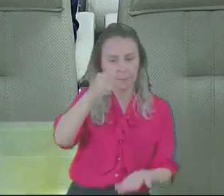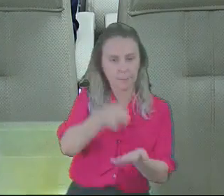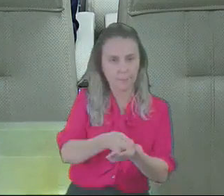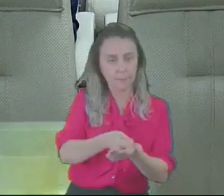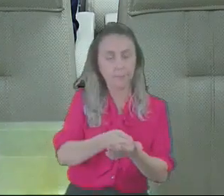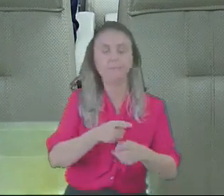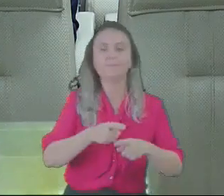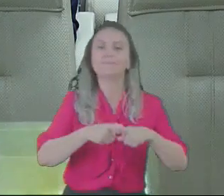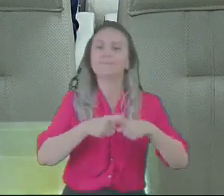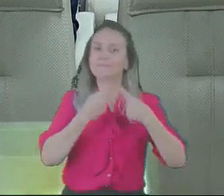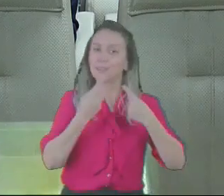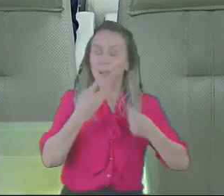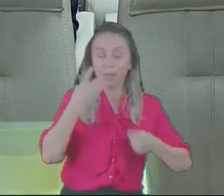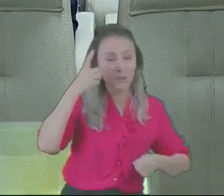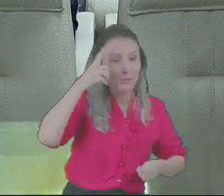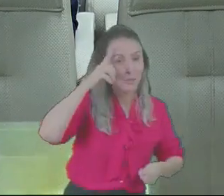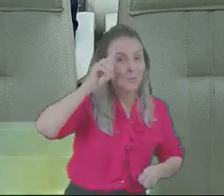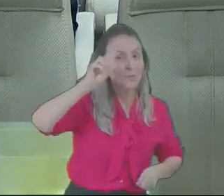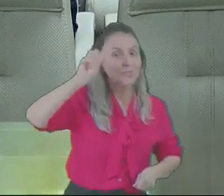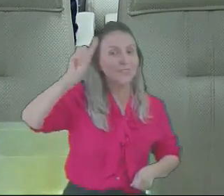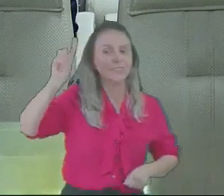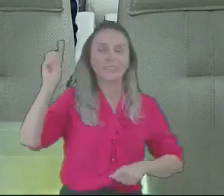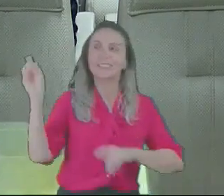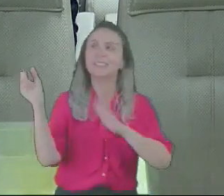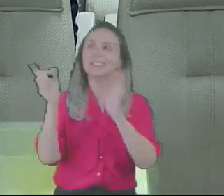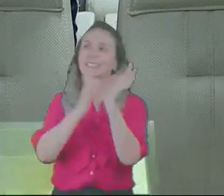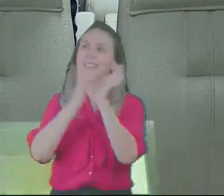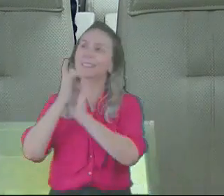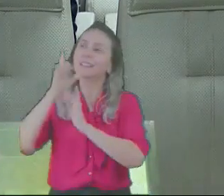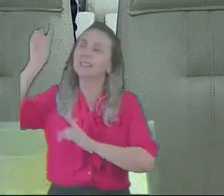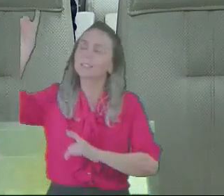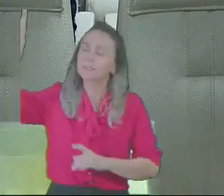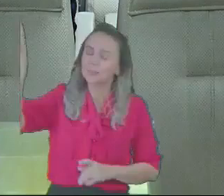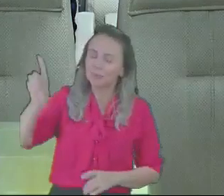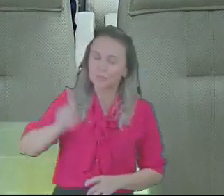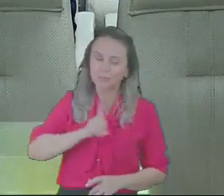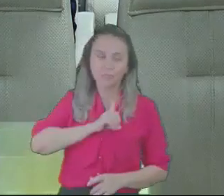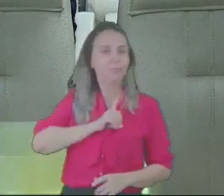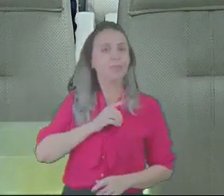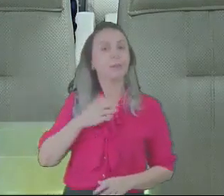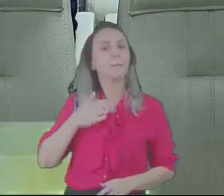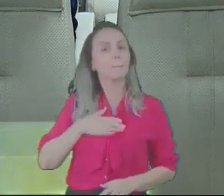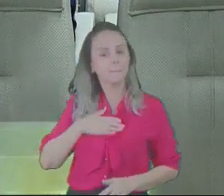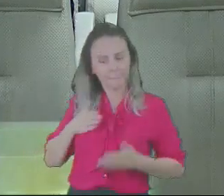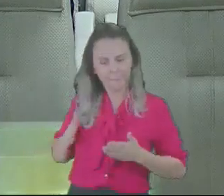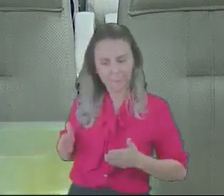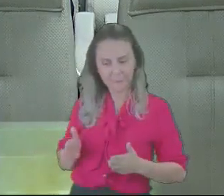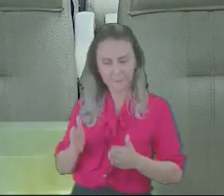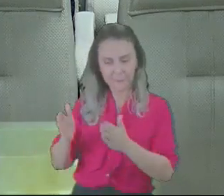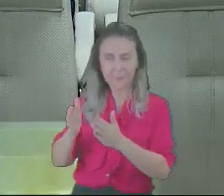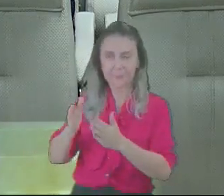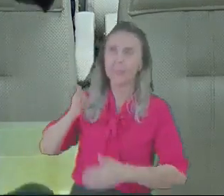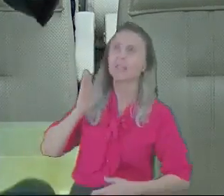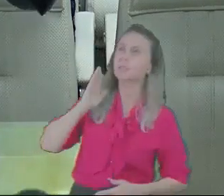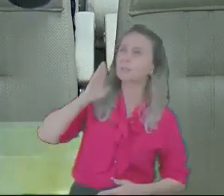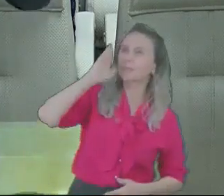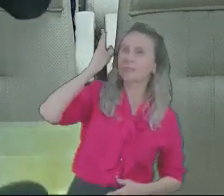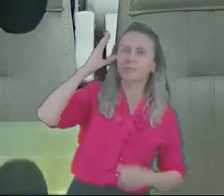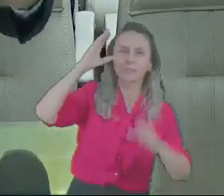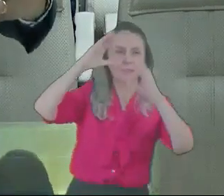Jesus entrou na minha vida a minha caminhada agora é como as mansões Celestiais